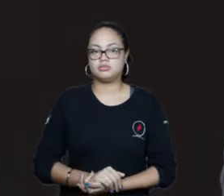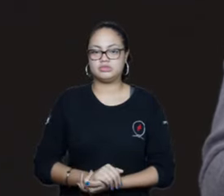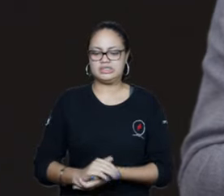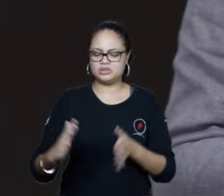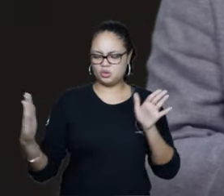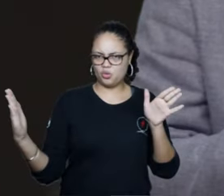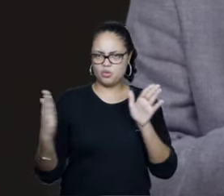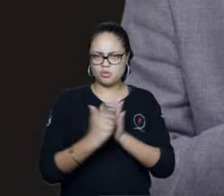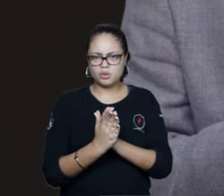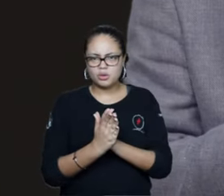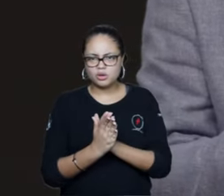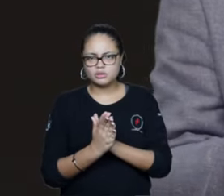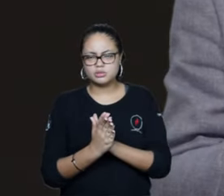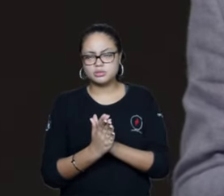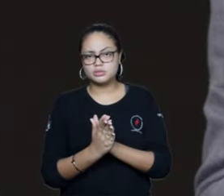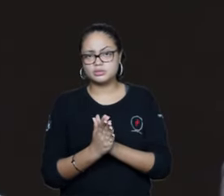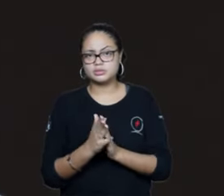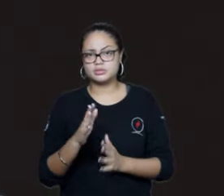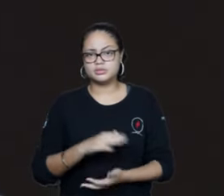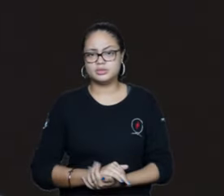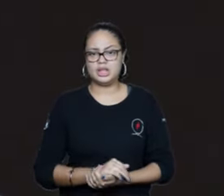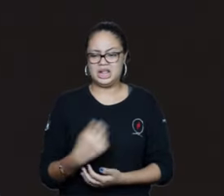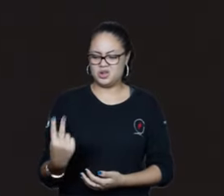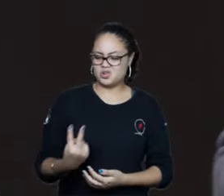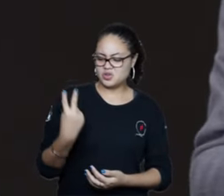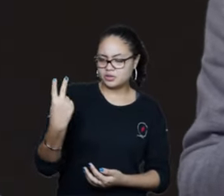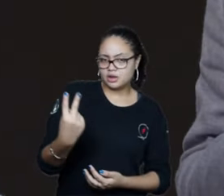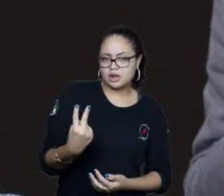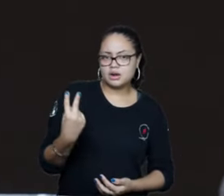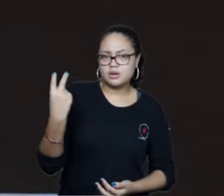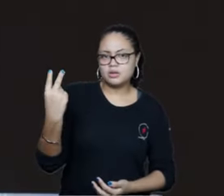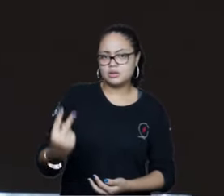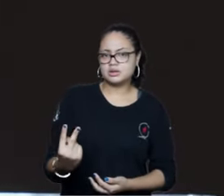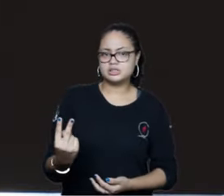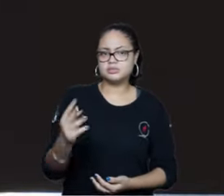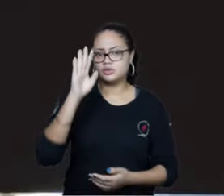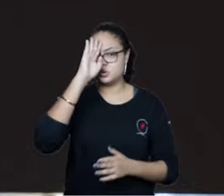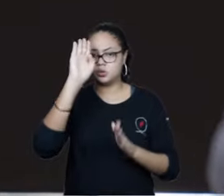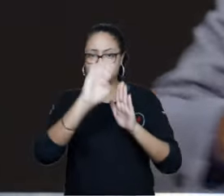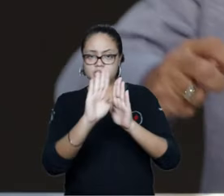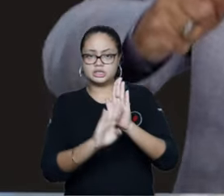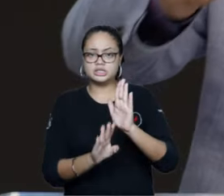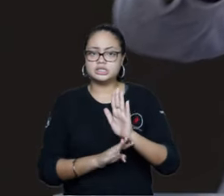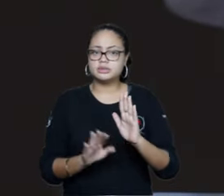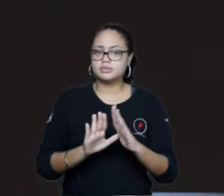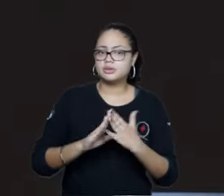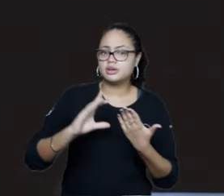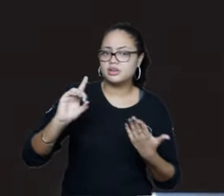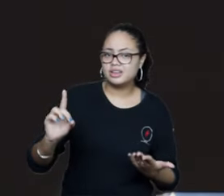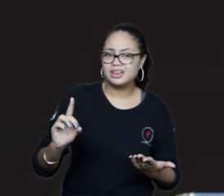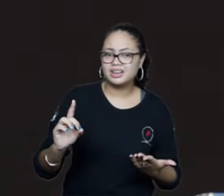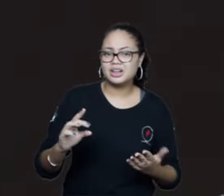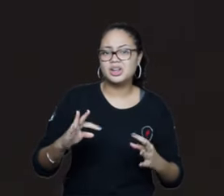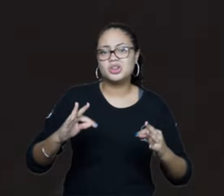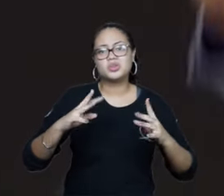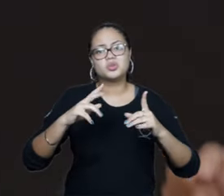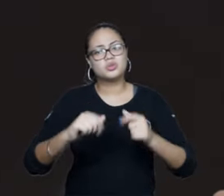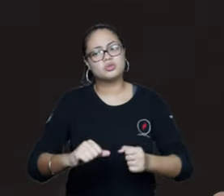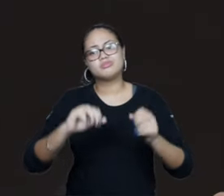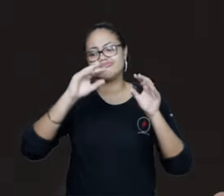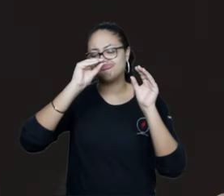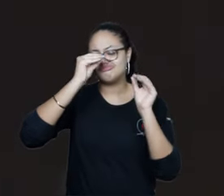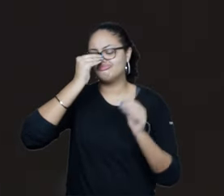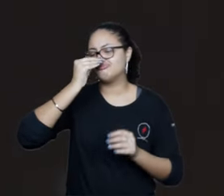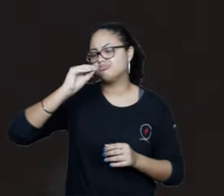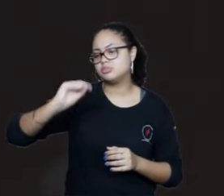Confronto os valores os princípios de Deus tudo sendo jogado na lata do